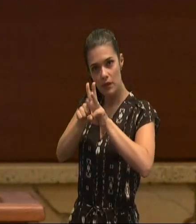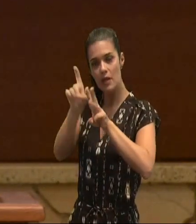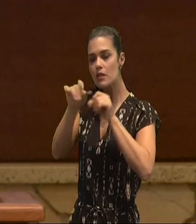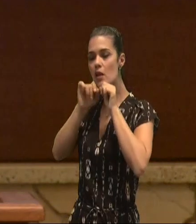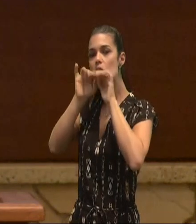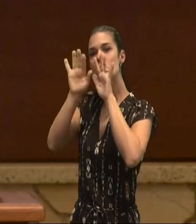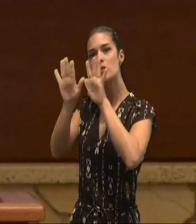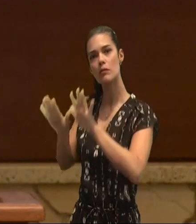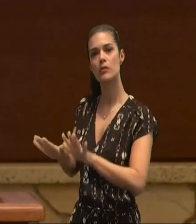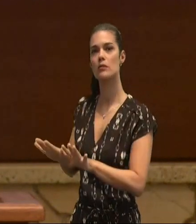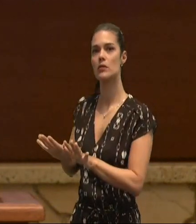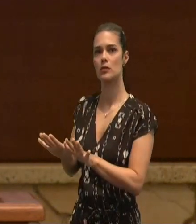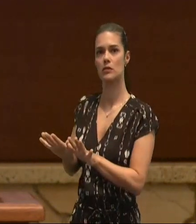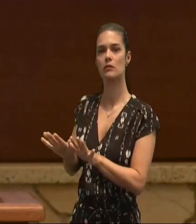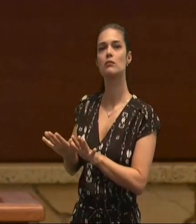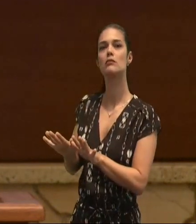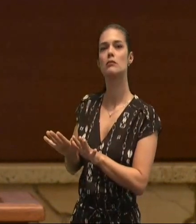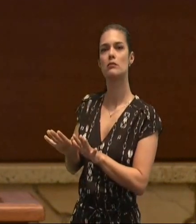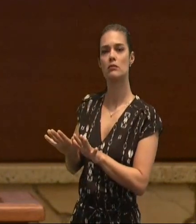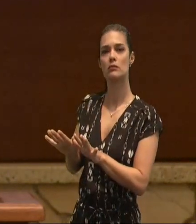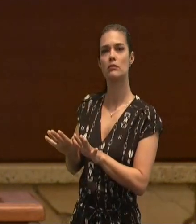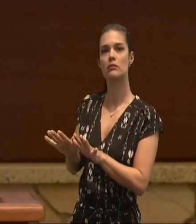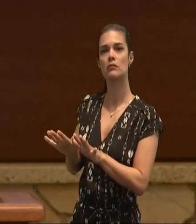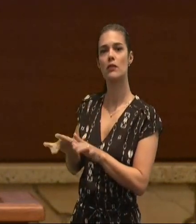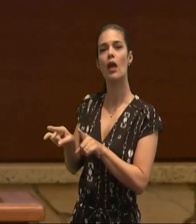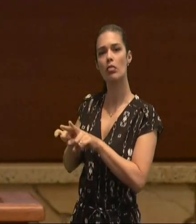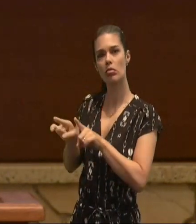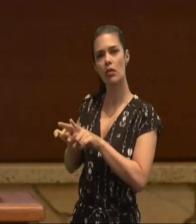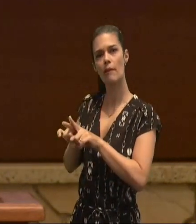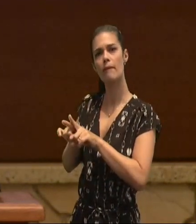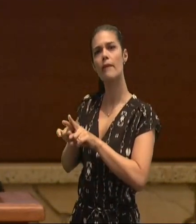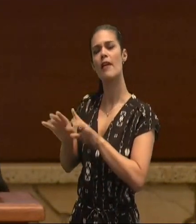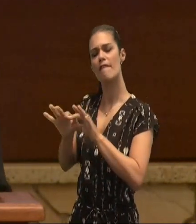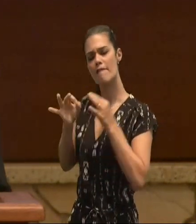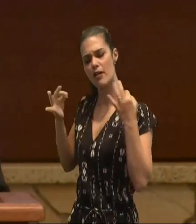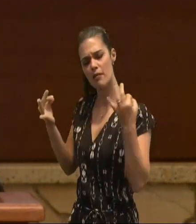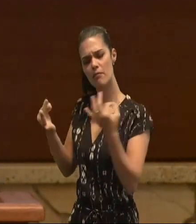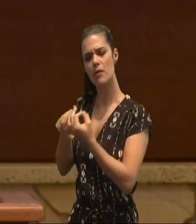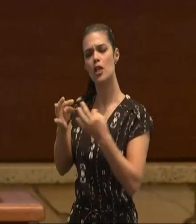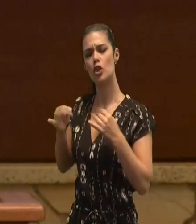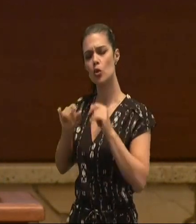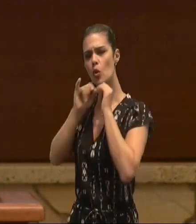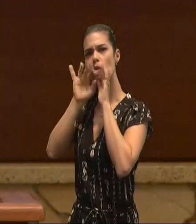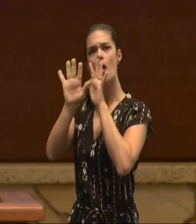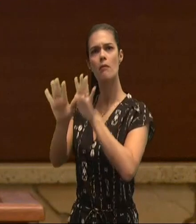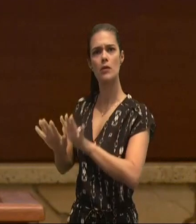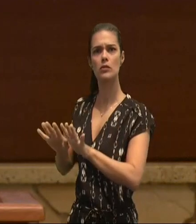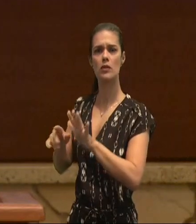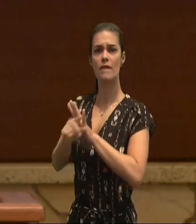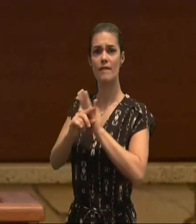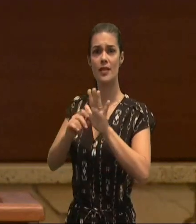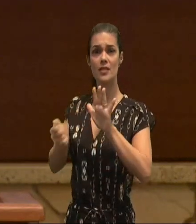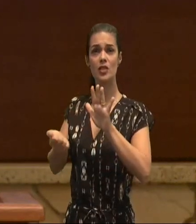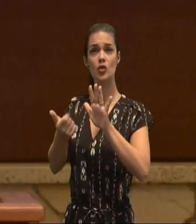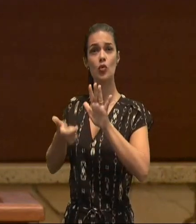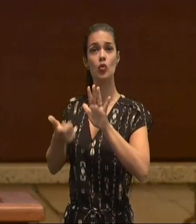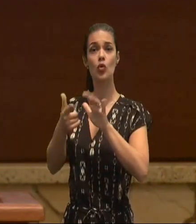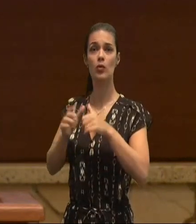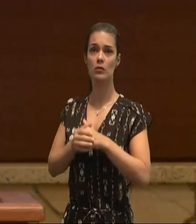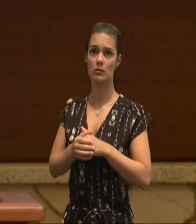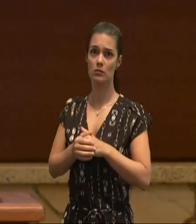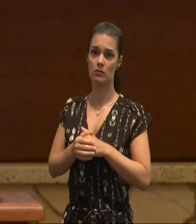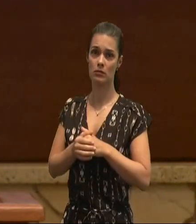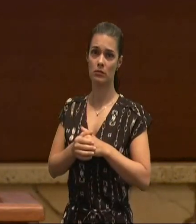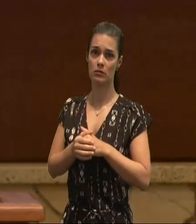abençoou, e a toda a sua casa. E diz o verso 12, então avisaram Davi